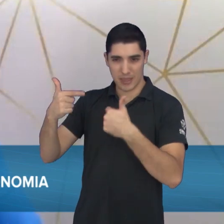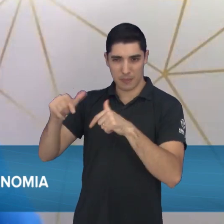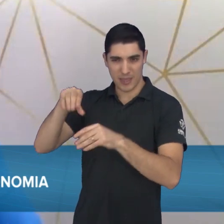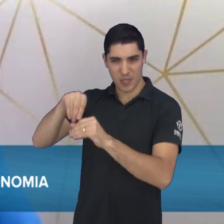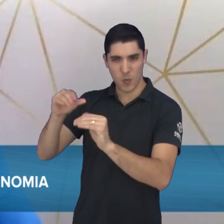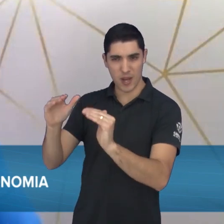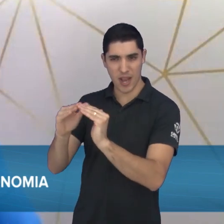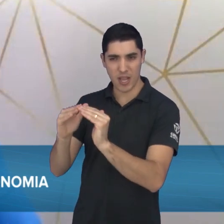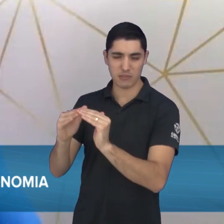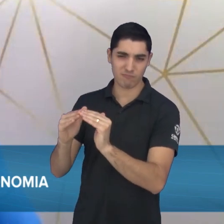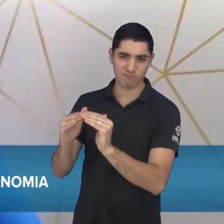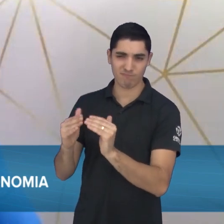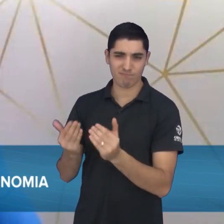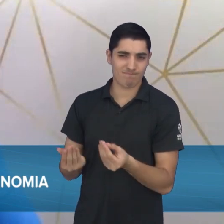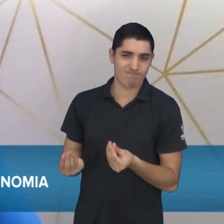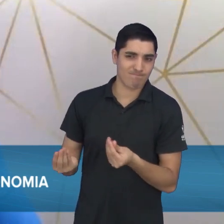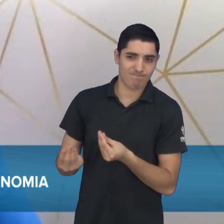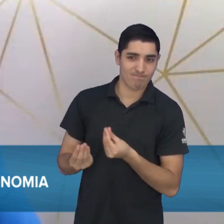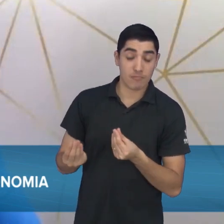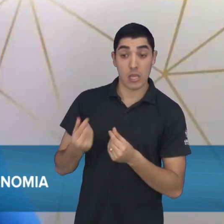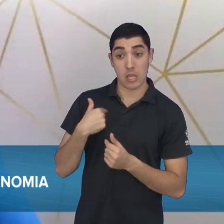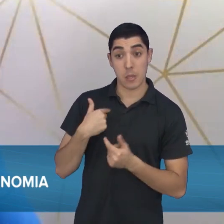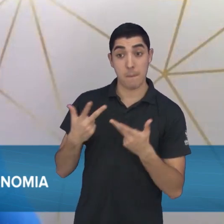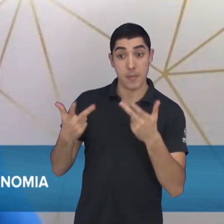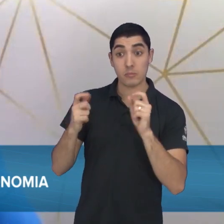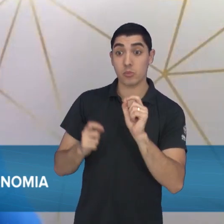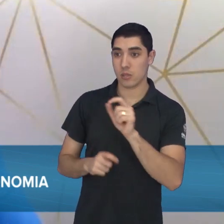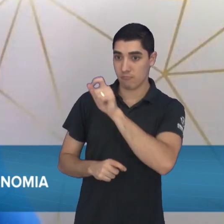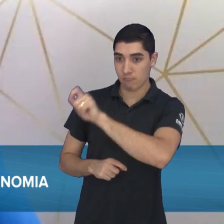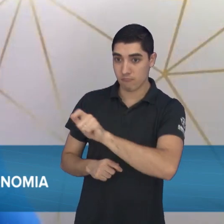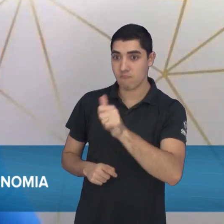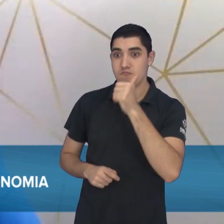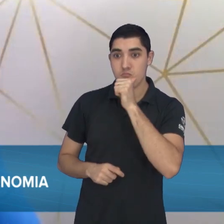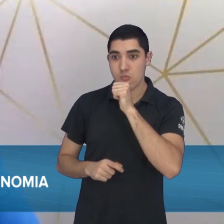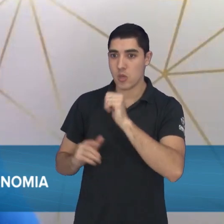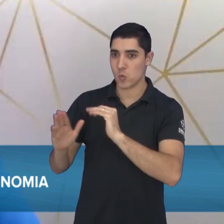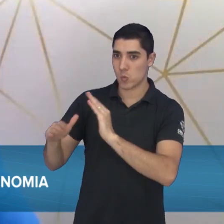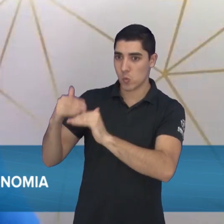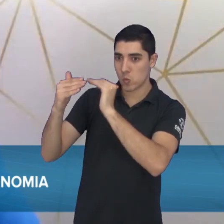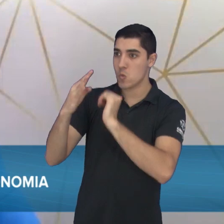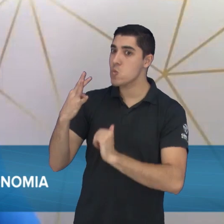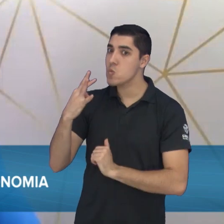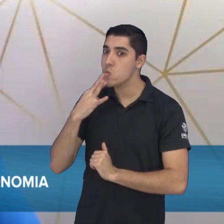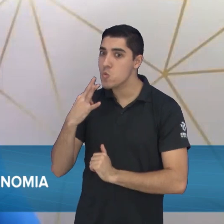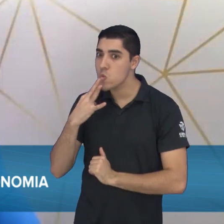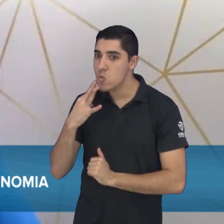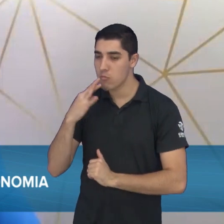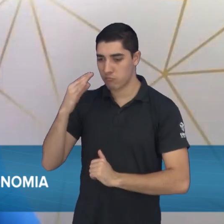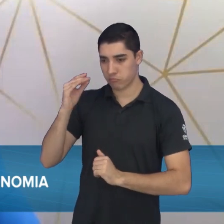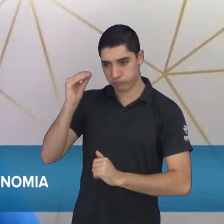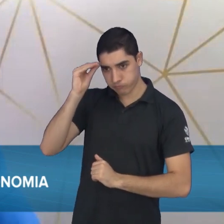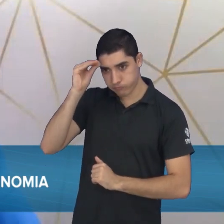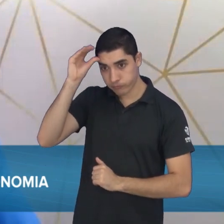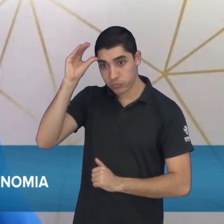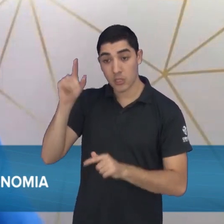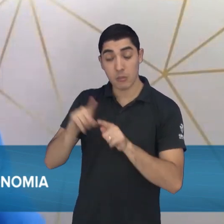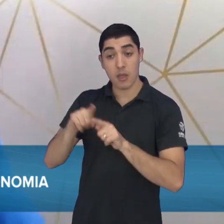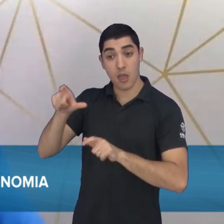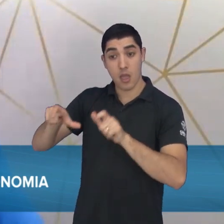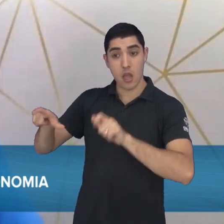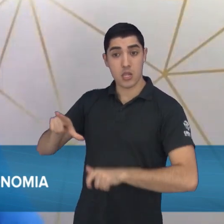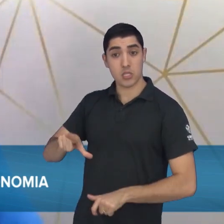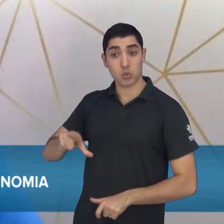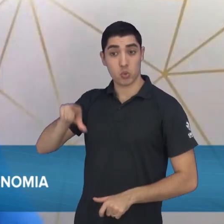que eu enxergo é mulheres sendo desenvolvidas, mulheres se conhecendo e fazendo escolhas. Muitas vezes elas não